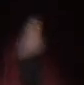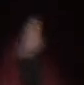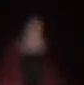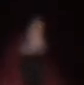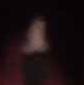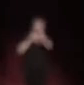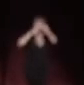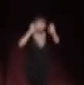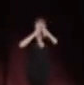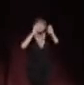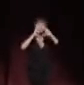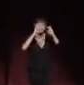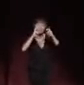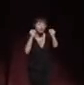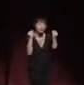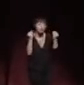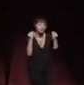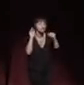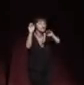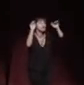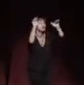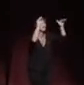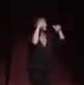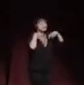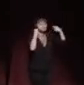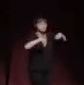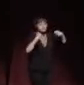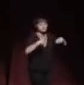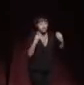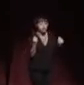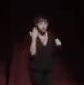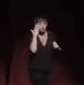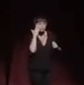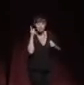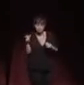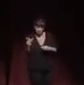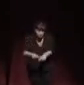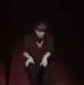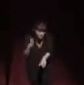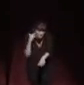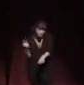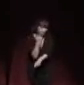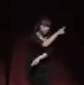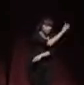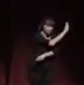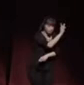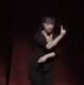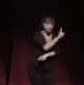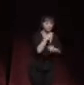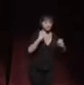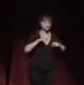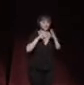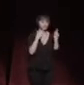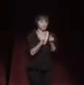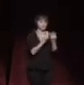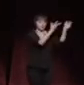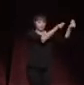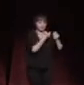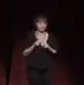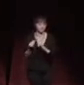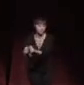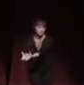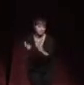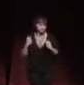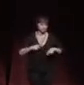recorrer. Como ele sabe que tem numa biblioteca atividades para bebês? Então caiu ele sim por casualidade no